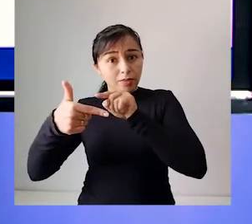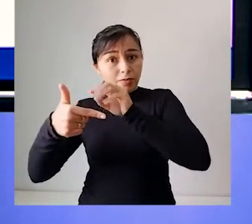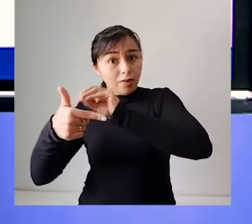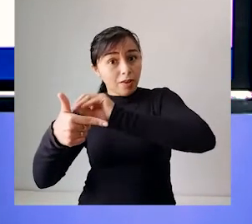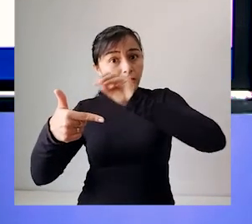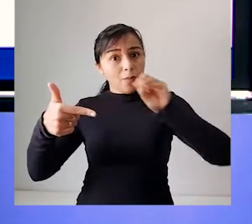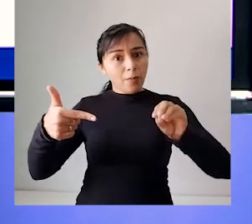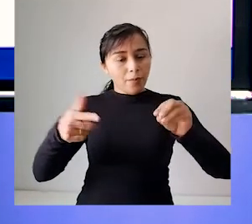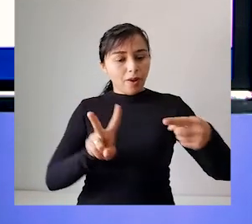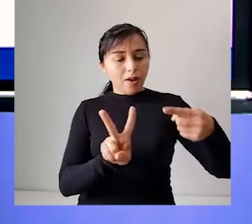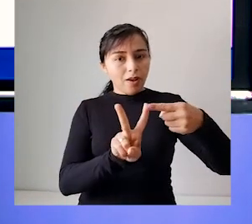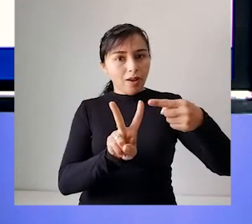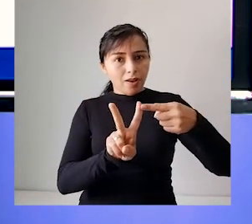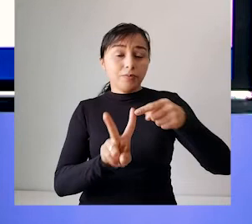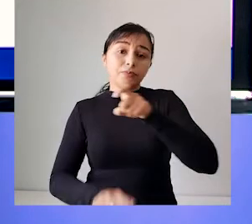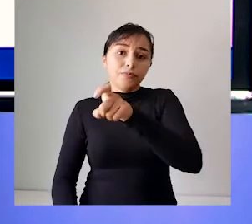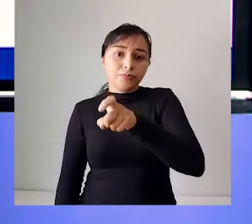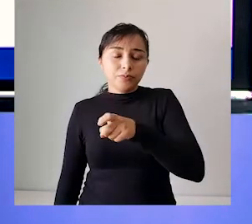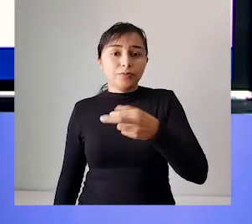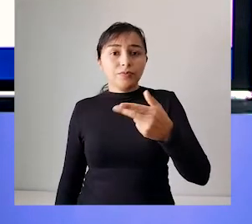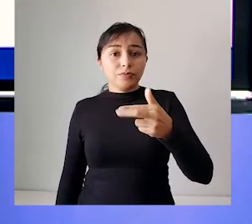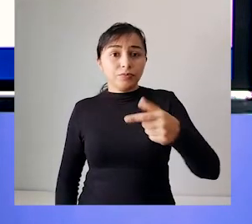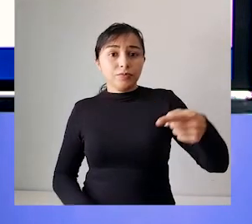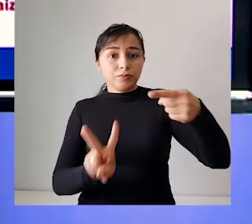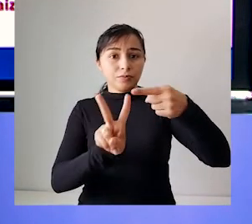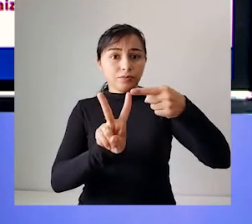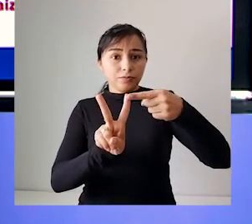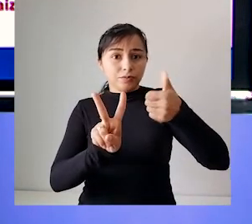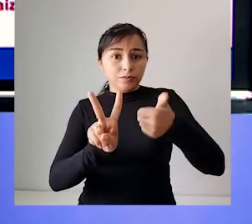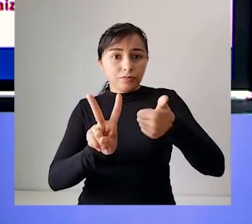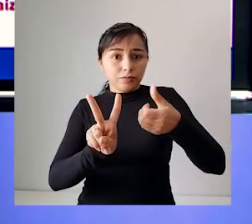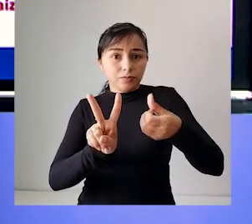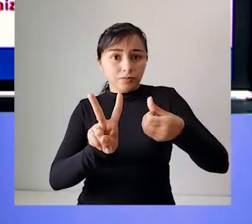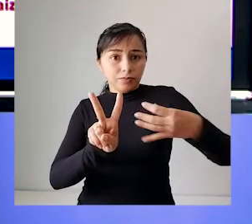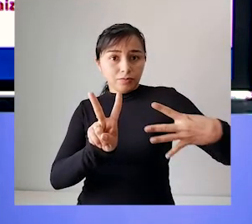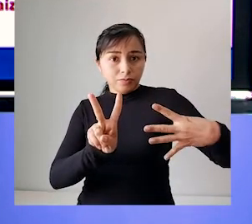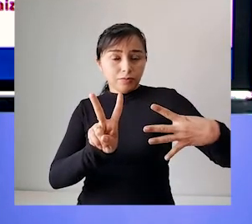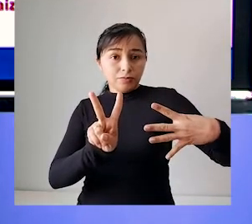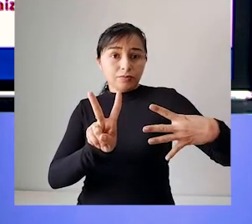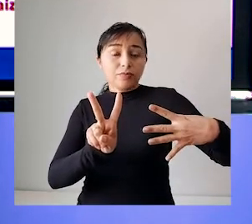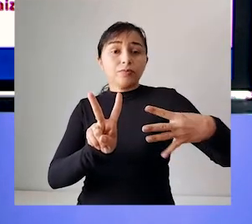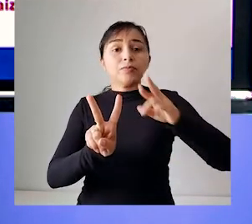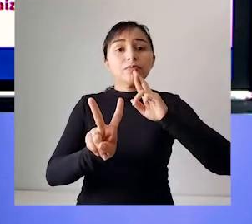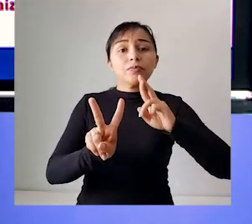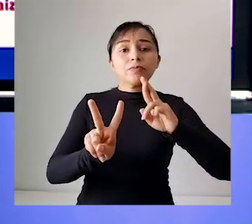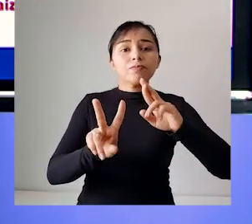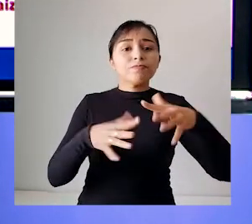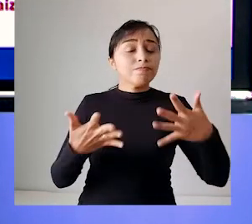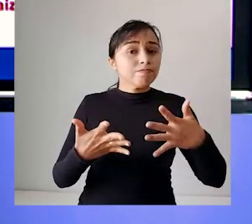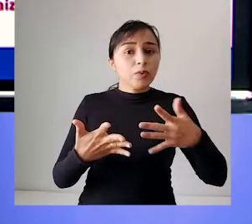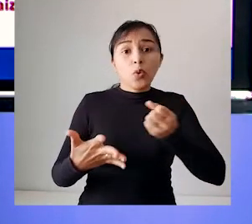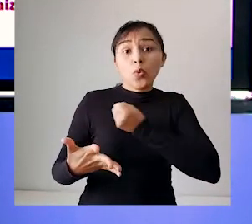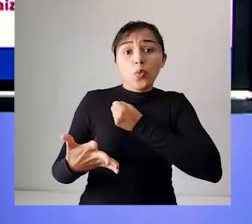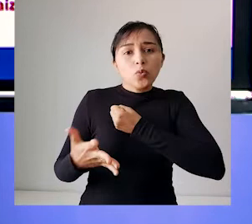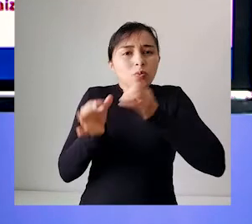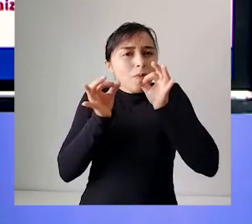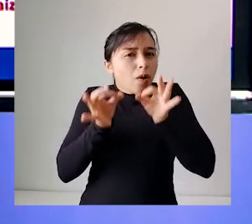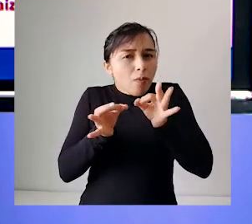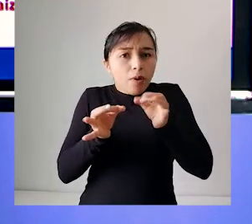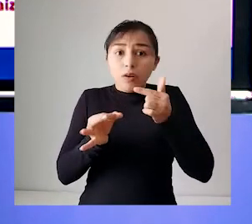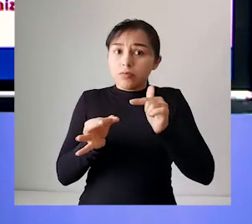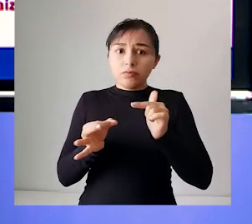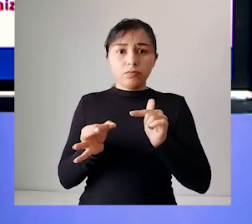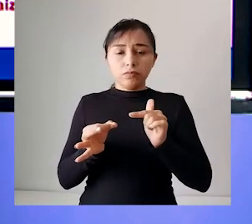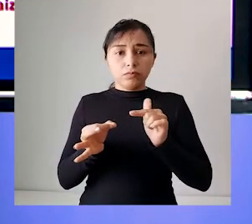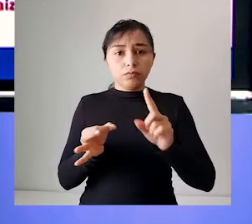vai ser igual a raiz quadrada de 164. E a raiz quadrada de 164, a gente sabe que ela não é um número